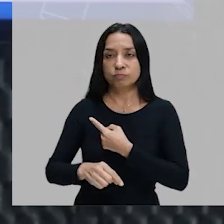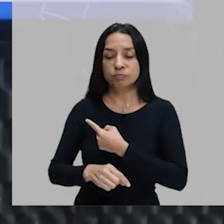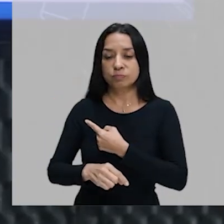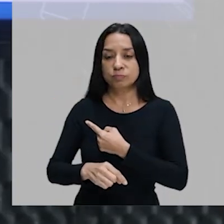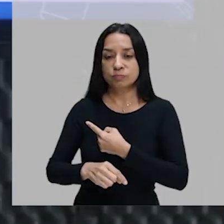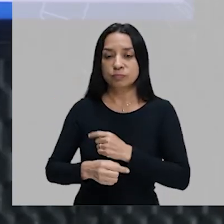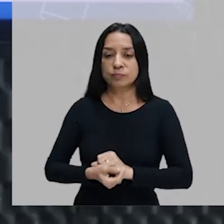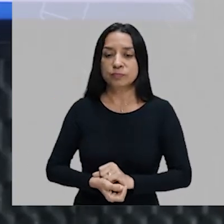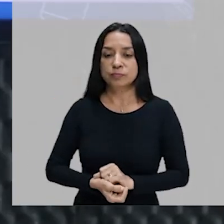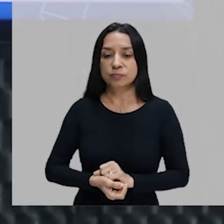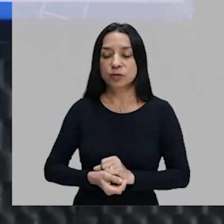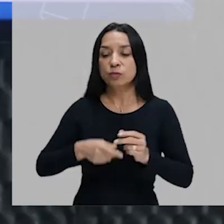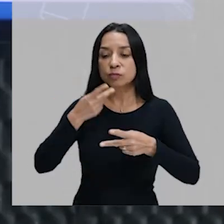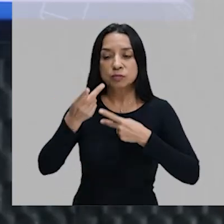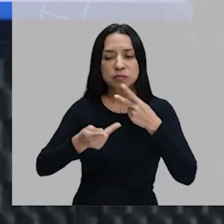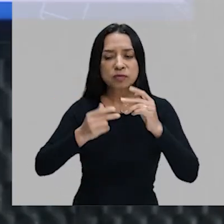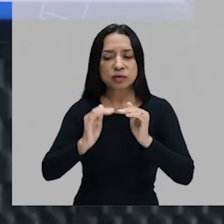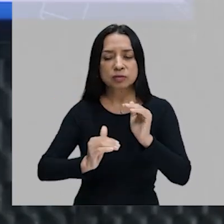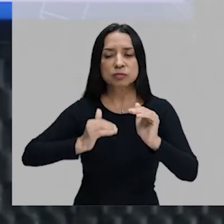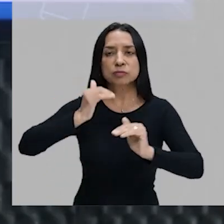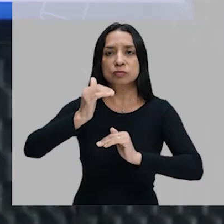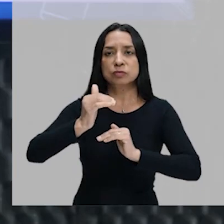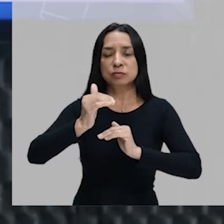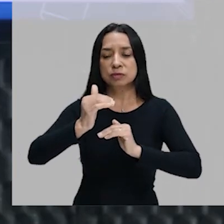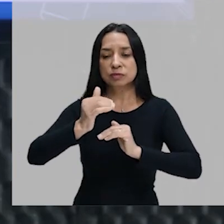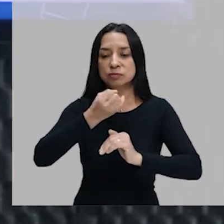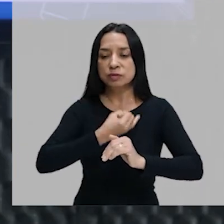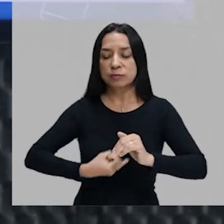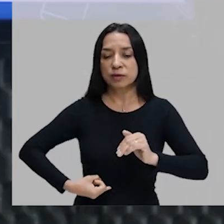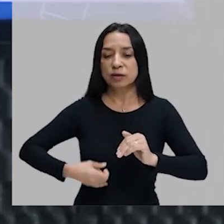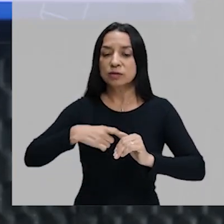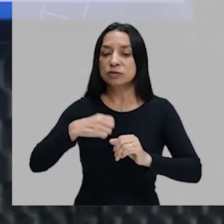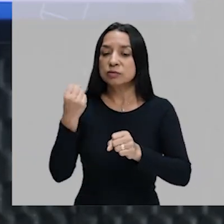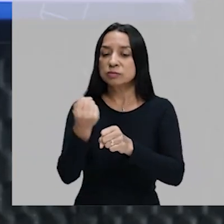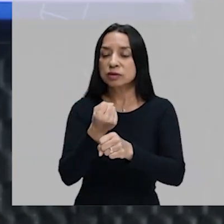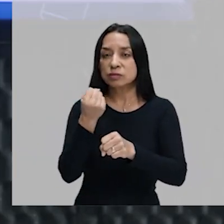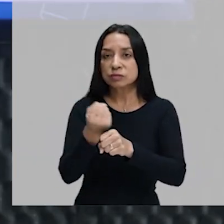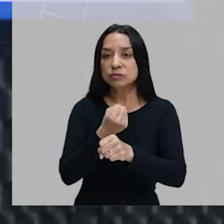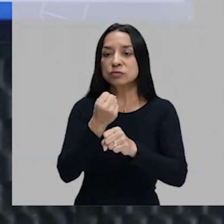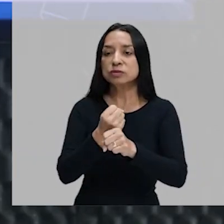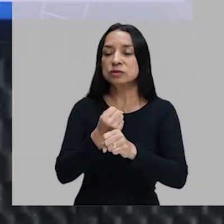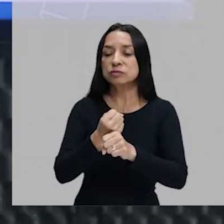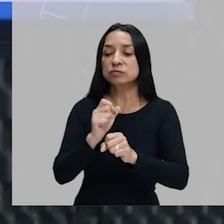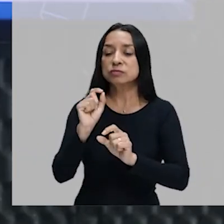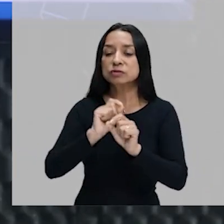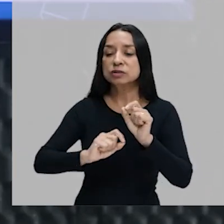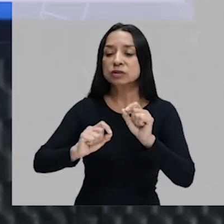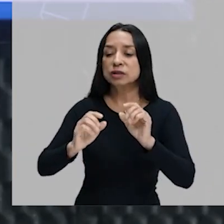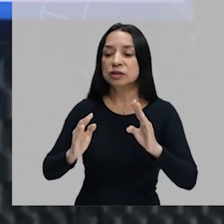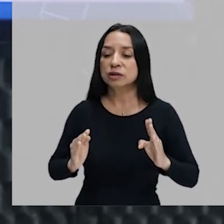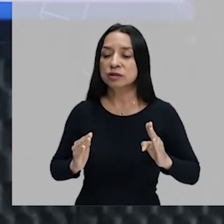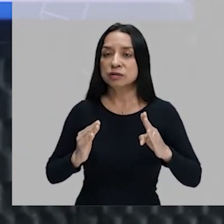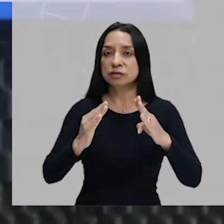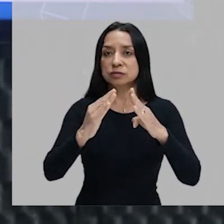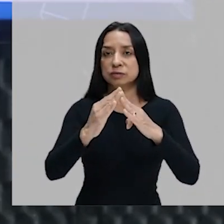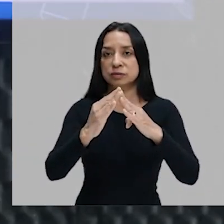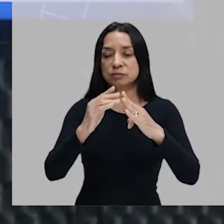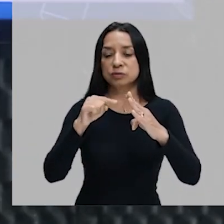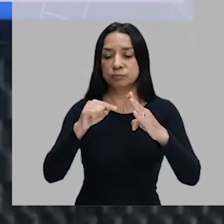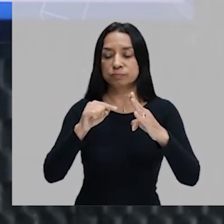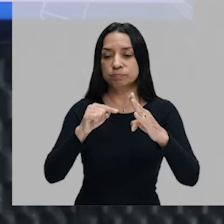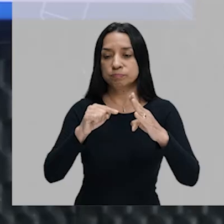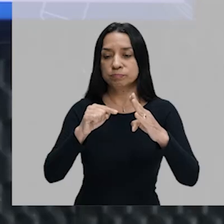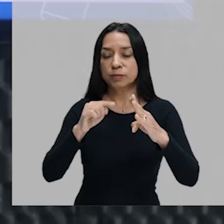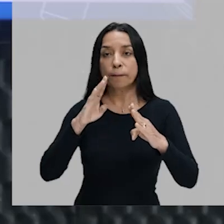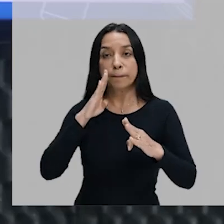Alto Império, é no Alto Império que nós teremos a construção principalmente das pirâmides. As principais pirâmides do